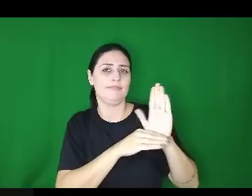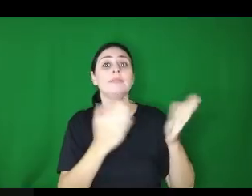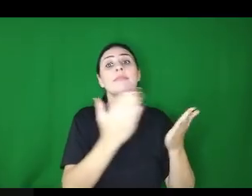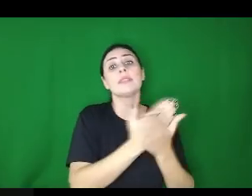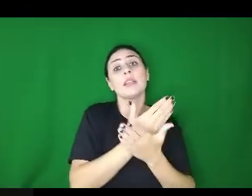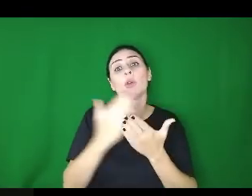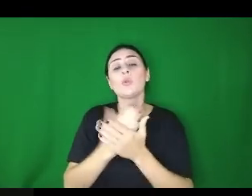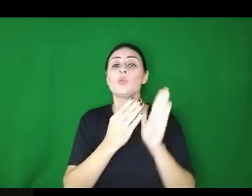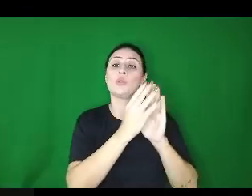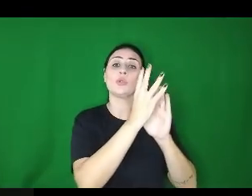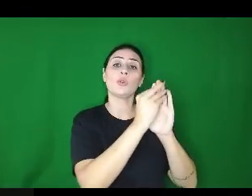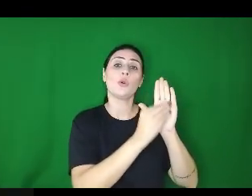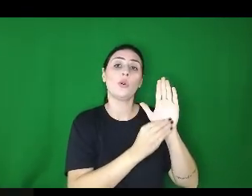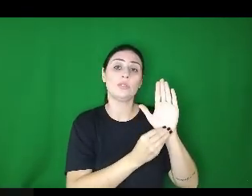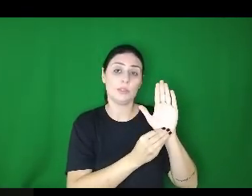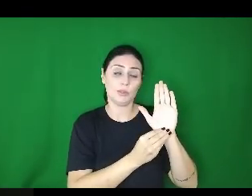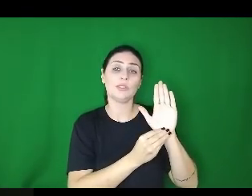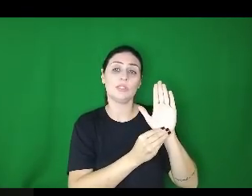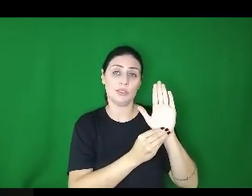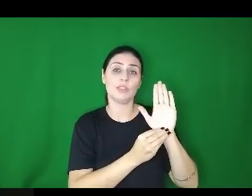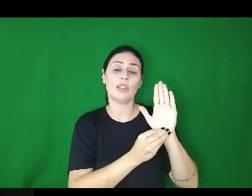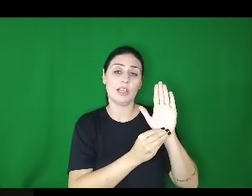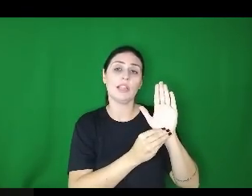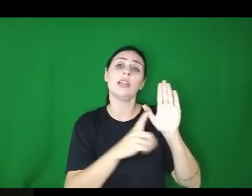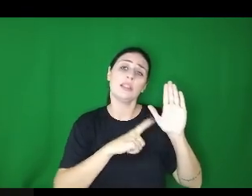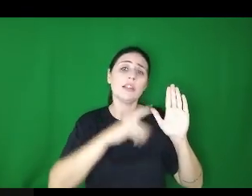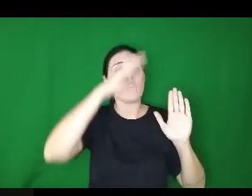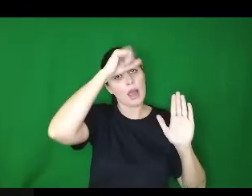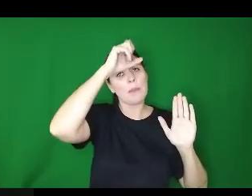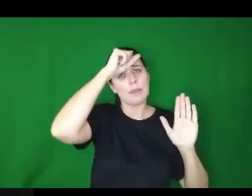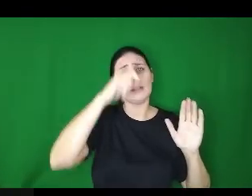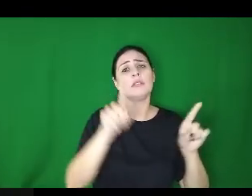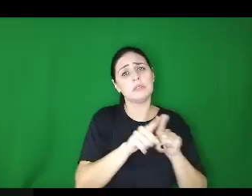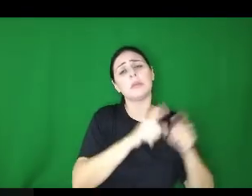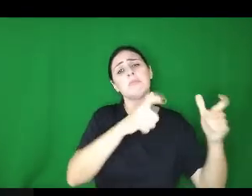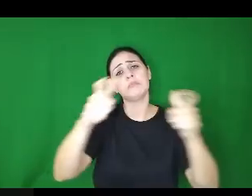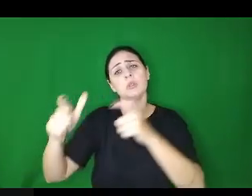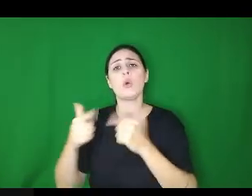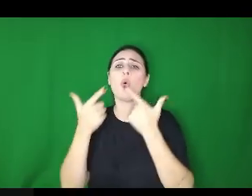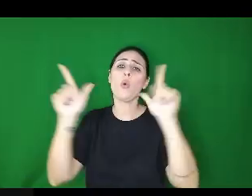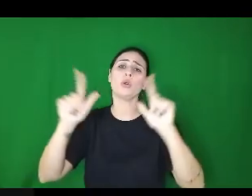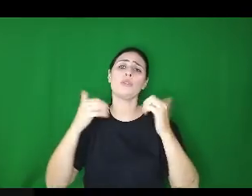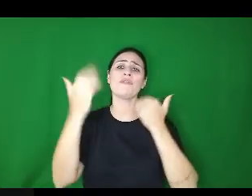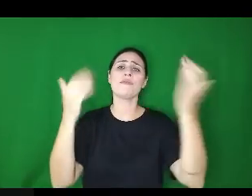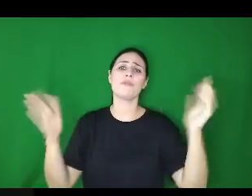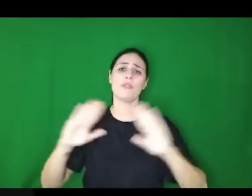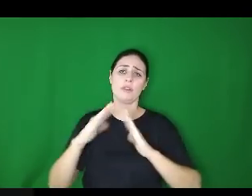daqui consegue dar um pulo para um de interpretação de texto aqui? Não consegue. Então,